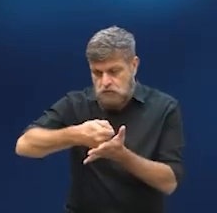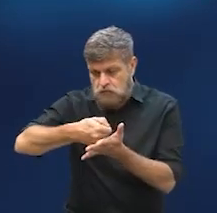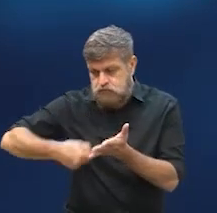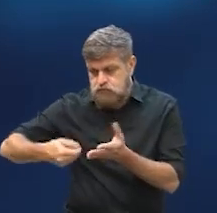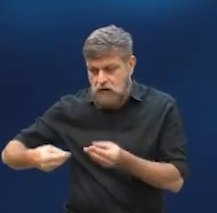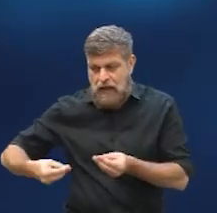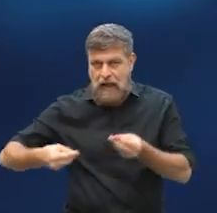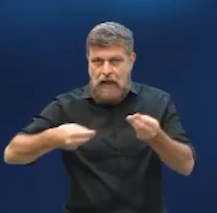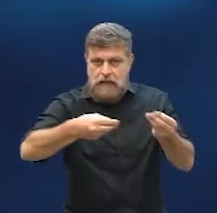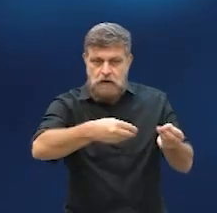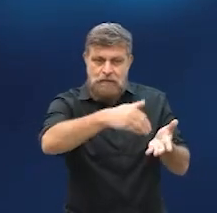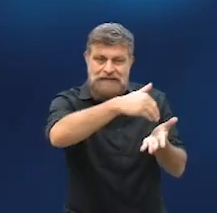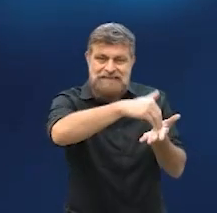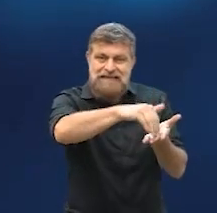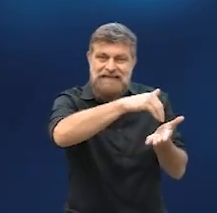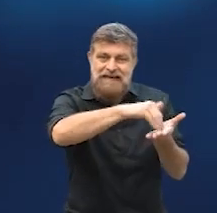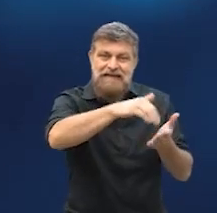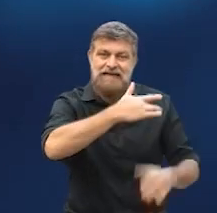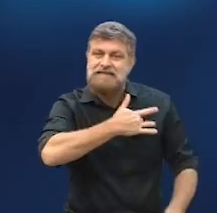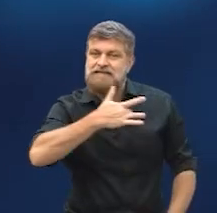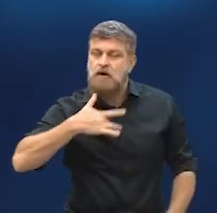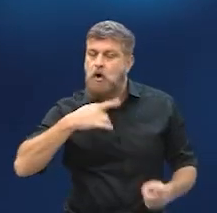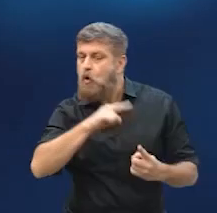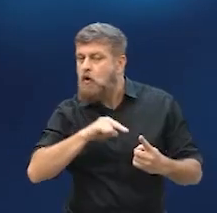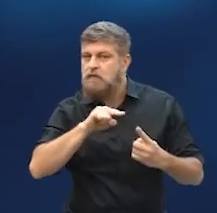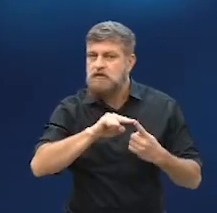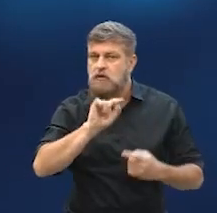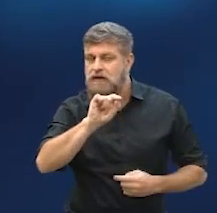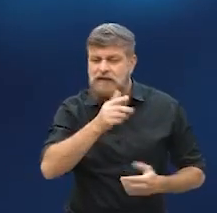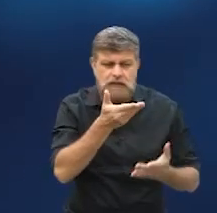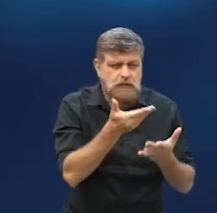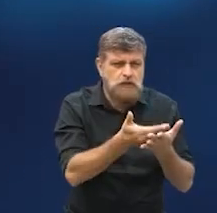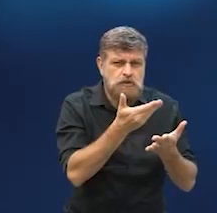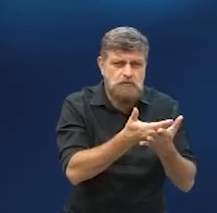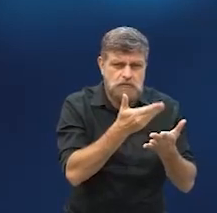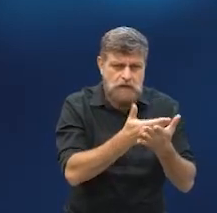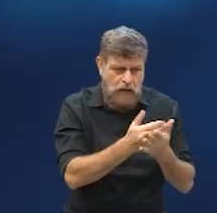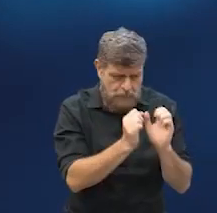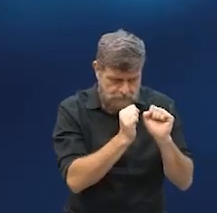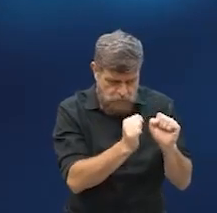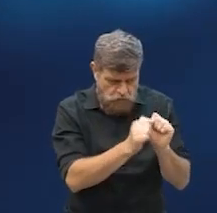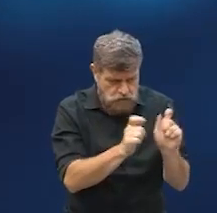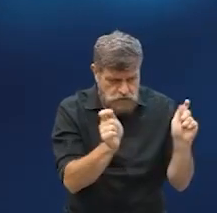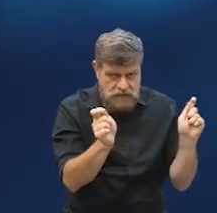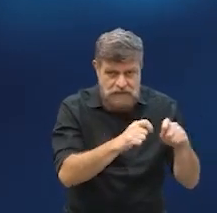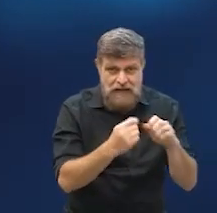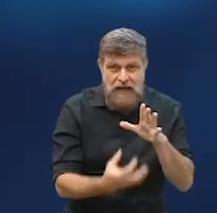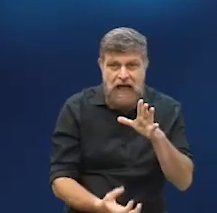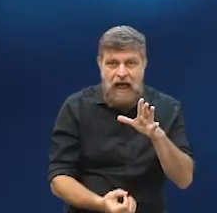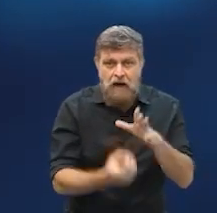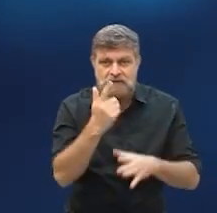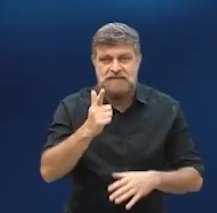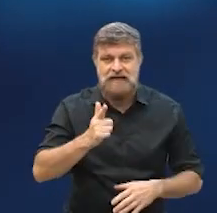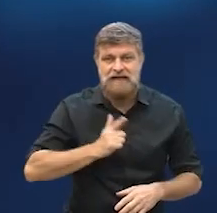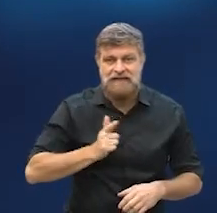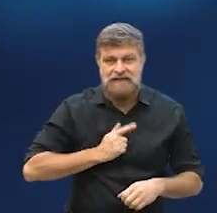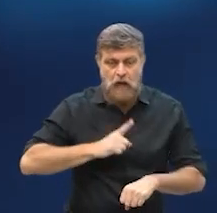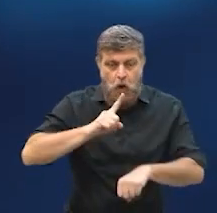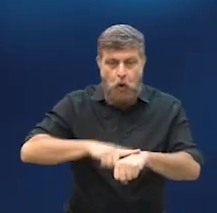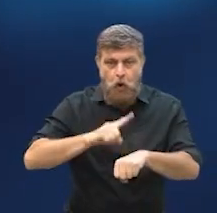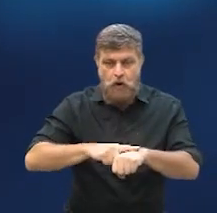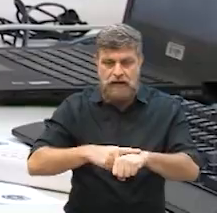indicação à Secretaria Municipal de Saúde para que seja feito um estudo técnico de viabilidade de realização da virada da vacina